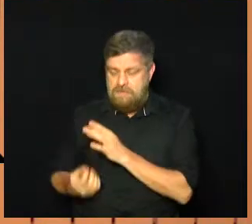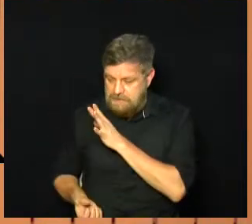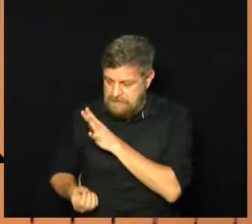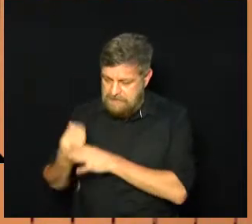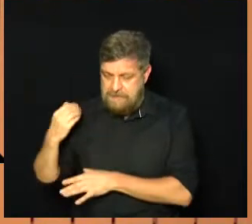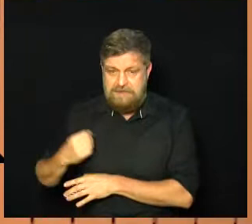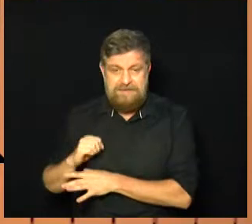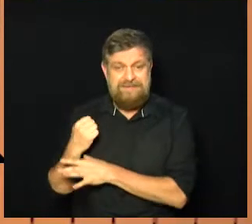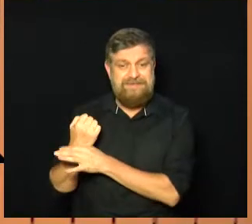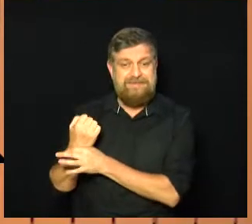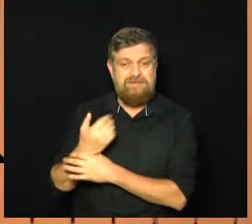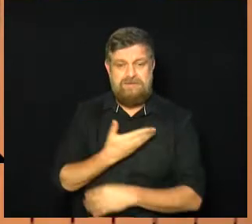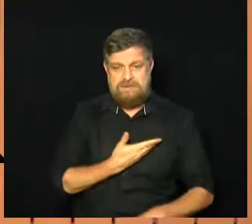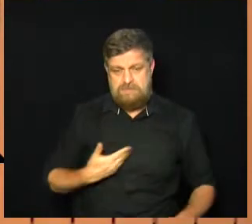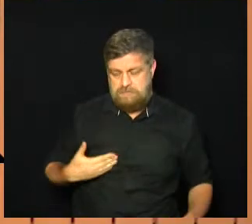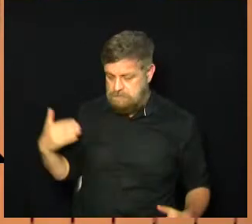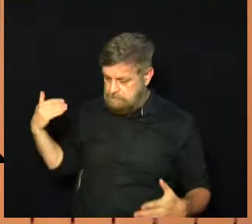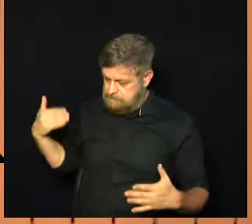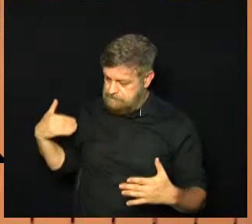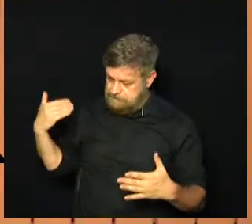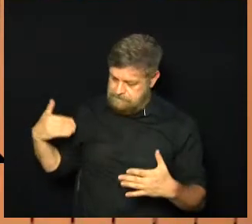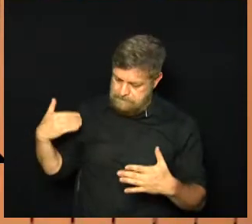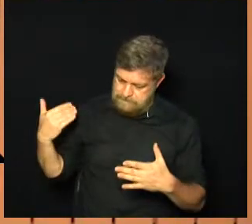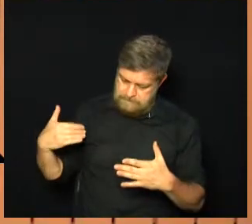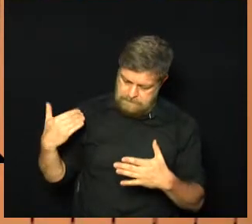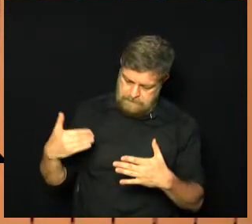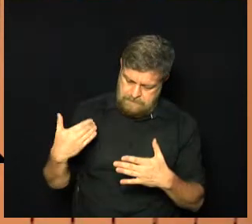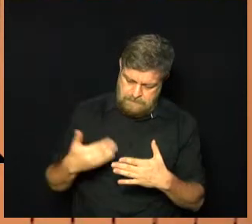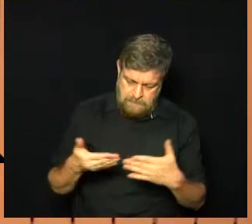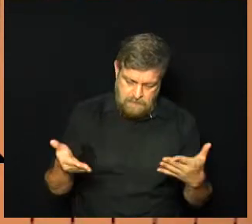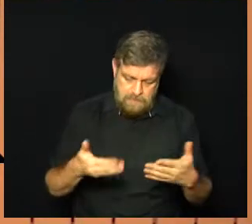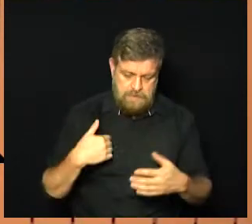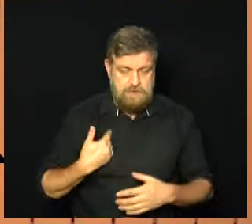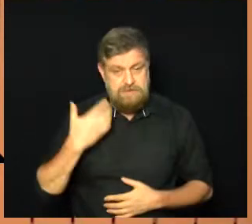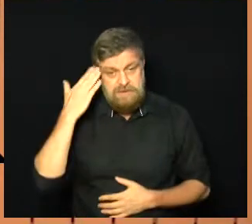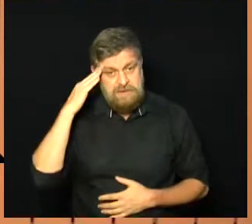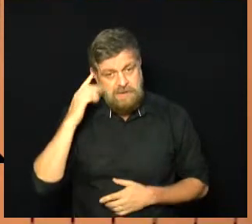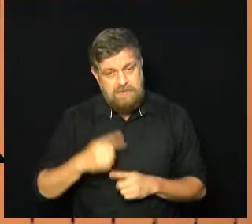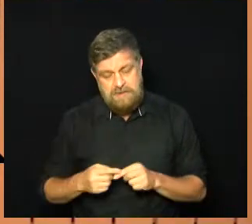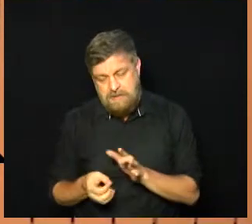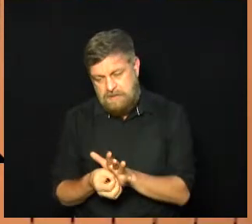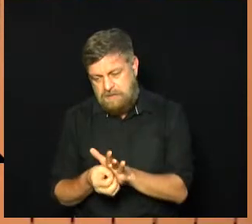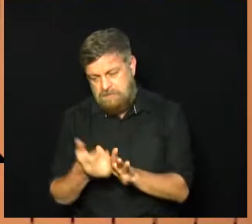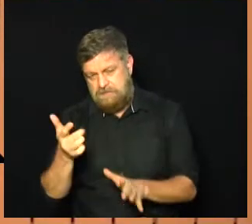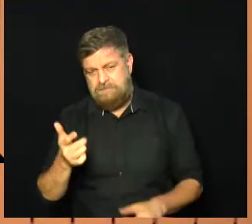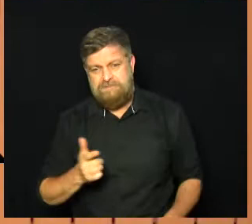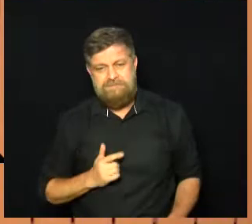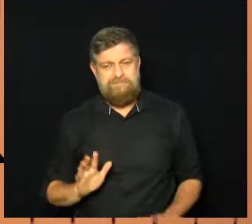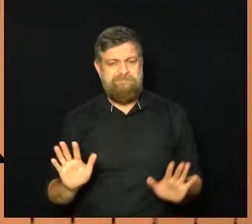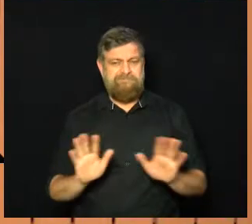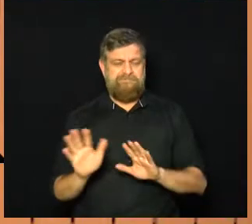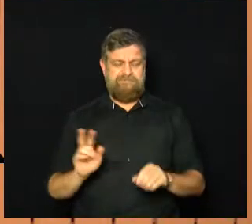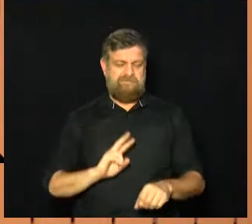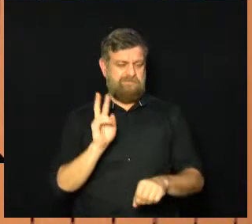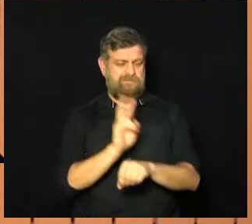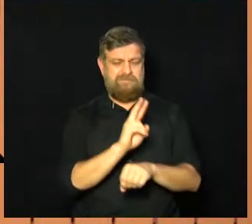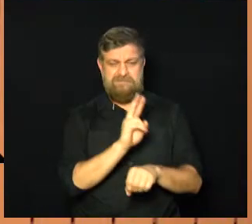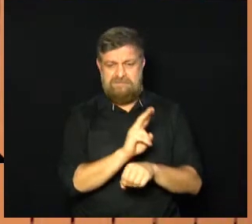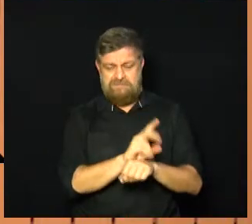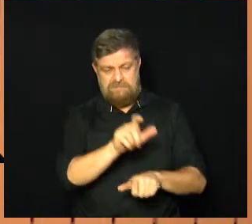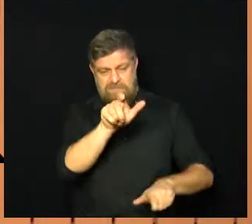essas seguranças públicas e por que elas muitas vezes acabam não protegendo